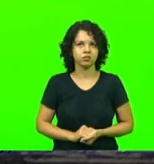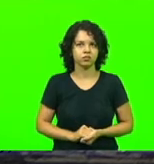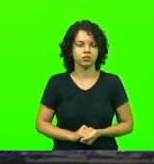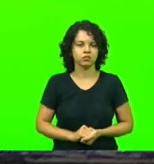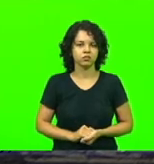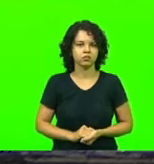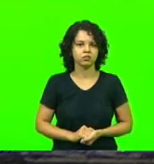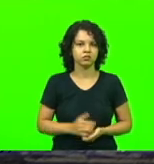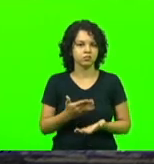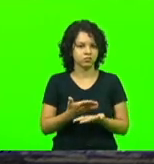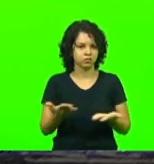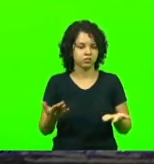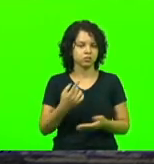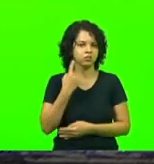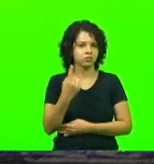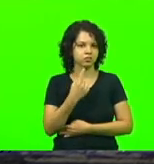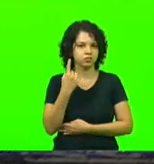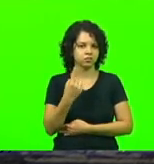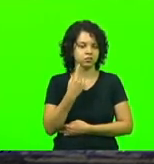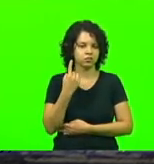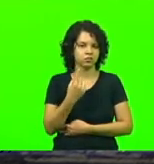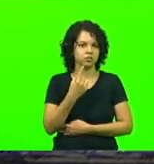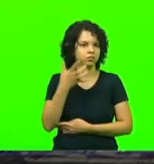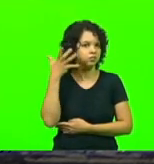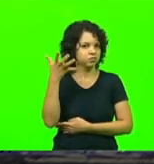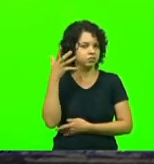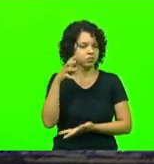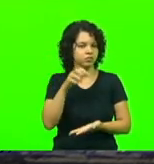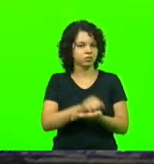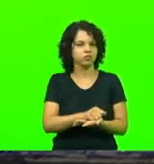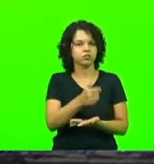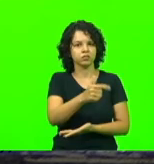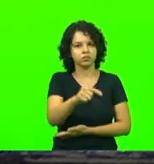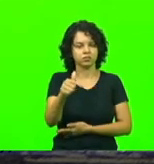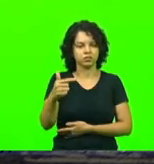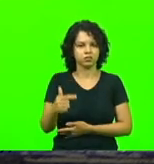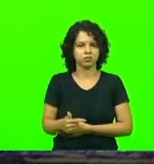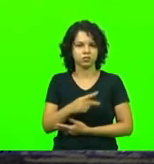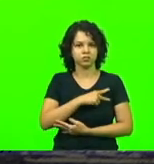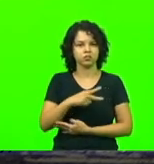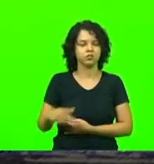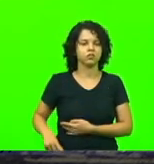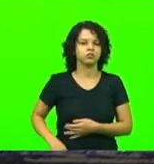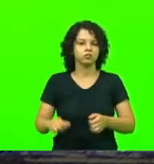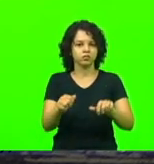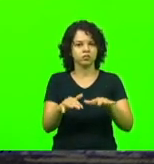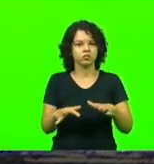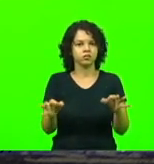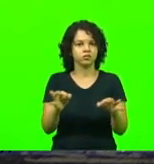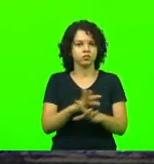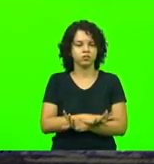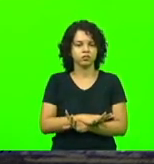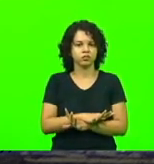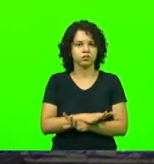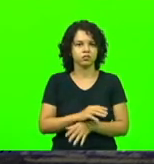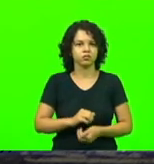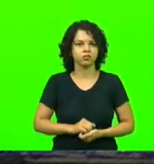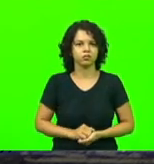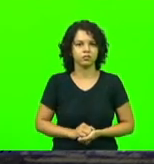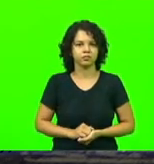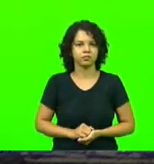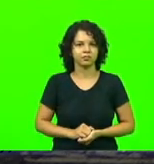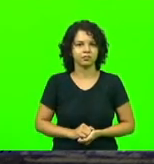Senhores deputados, não havendo mais oradores inscritos, essa presidência, antes de encerrar a